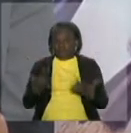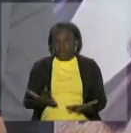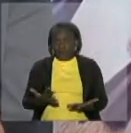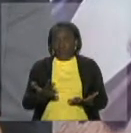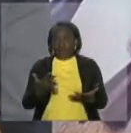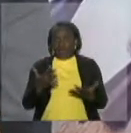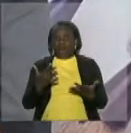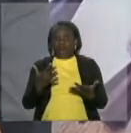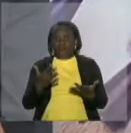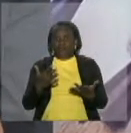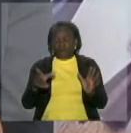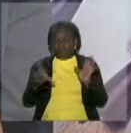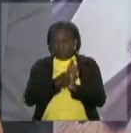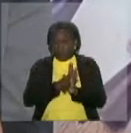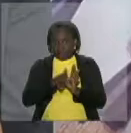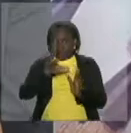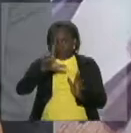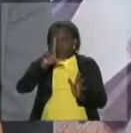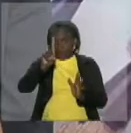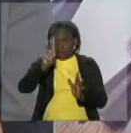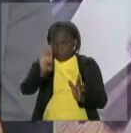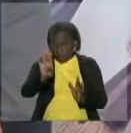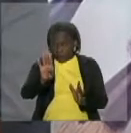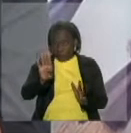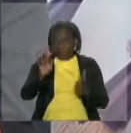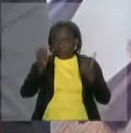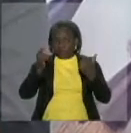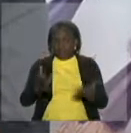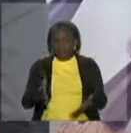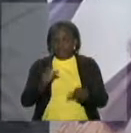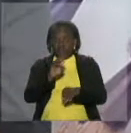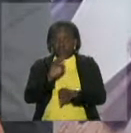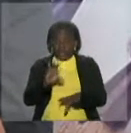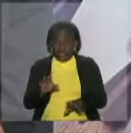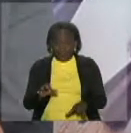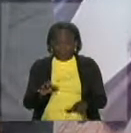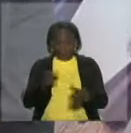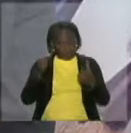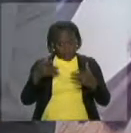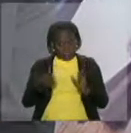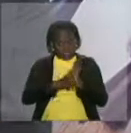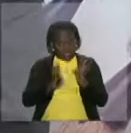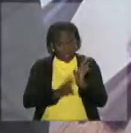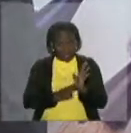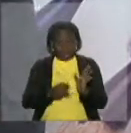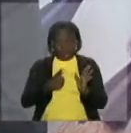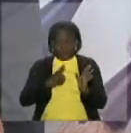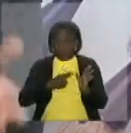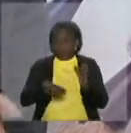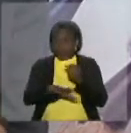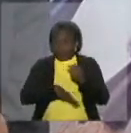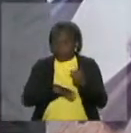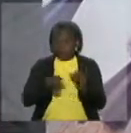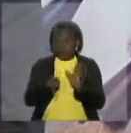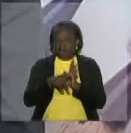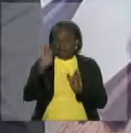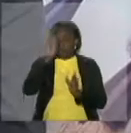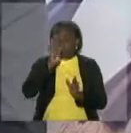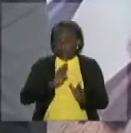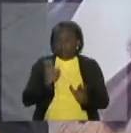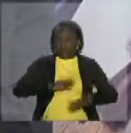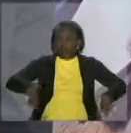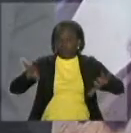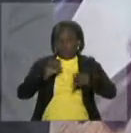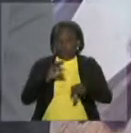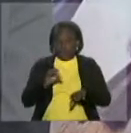Então, assim, vou citar a Lei de Diretrizes e Bases, que fala que educação, que dita as diretrizes e as bases da educação